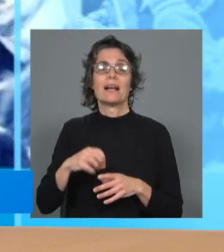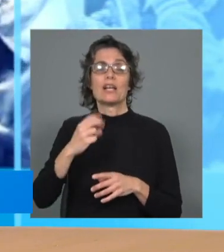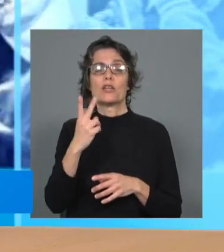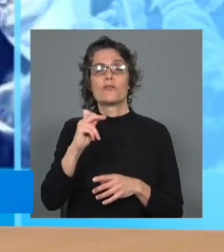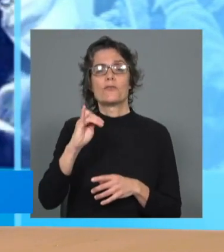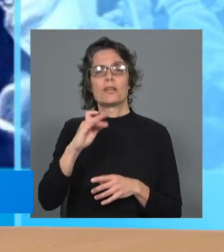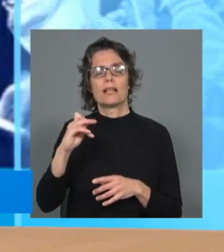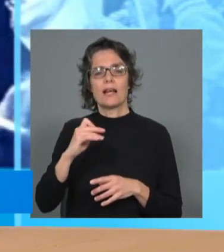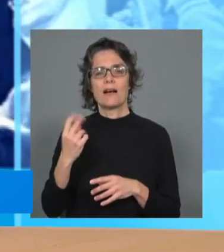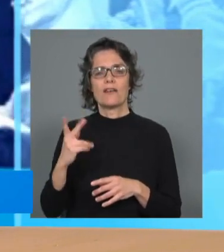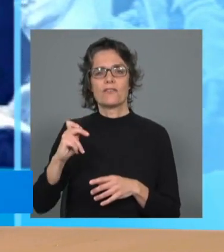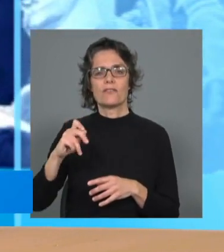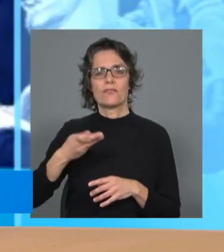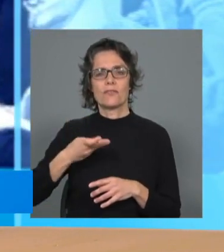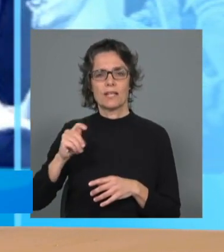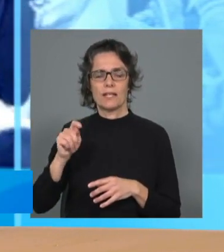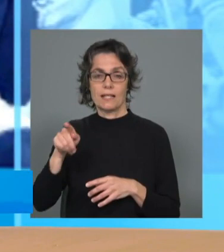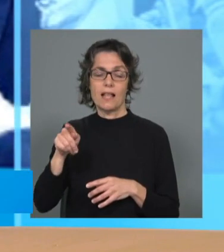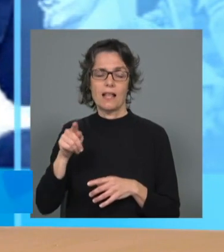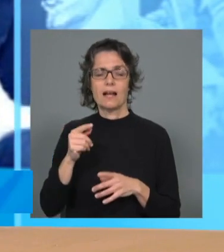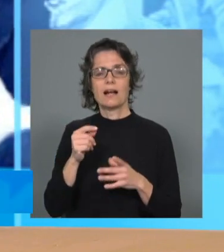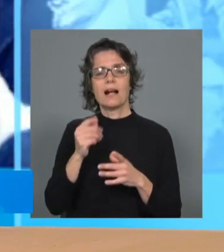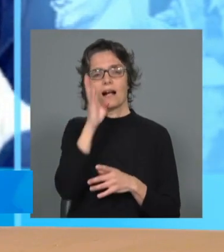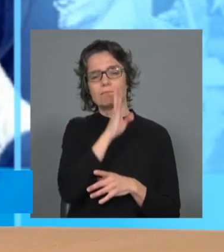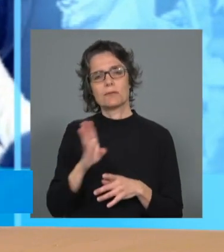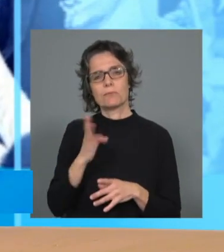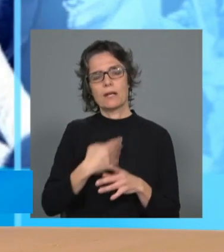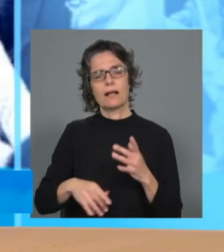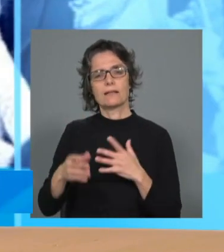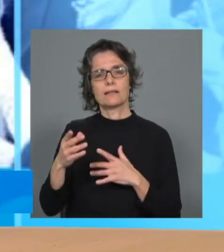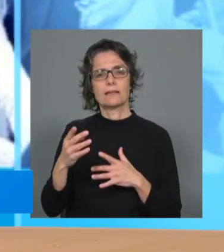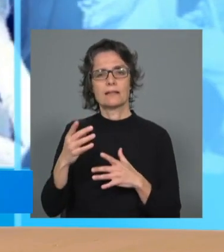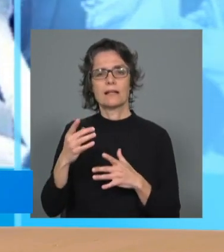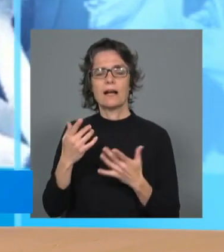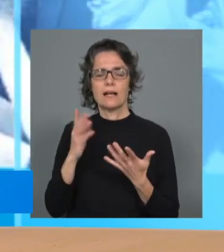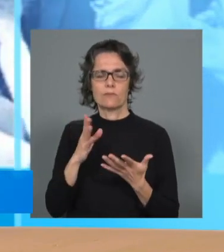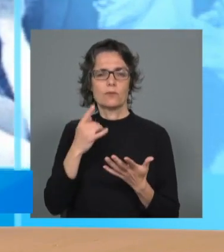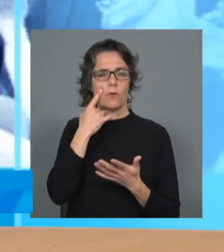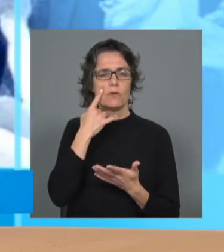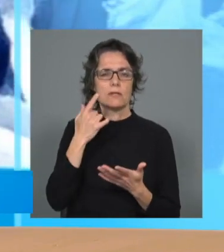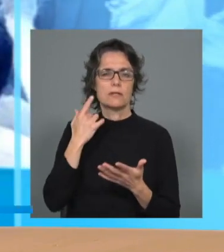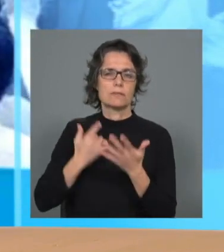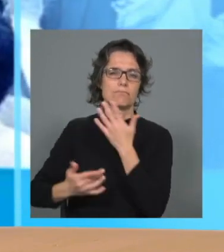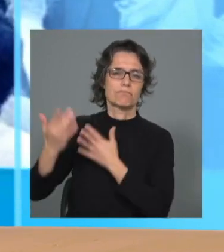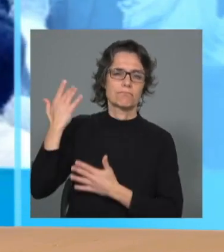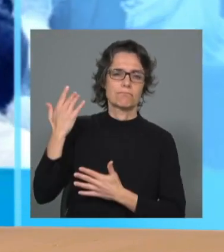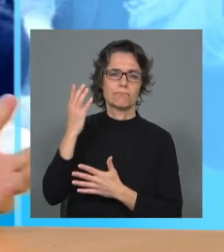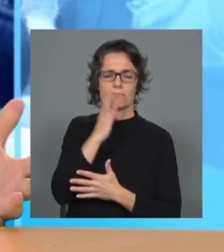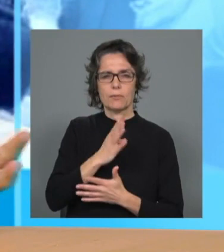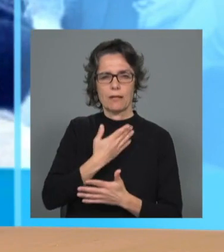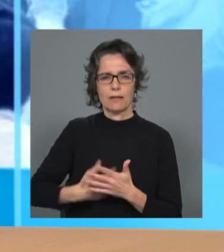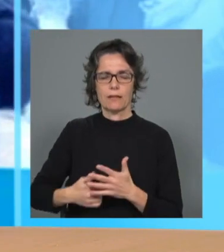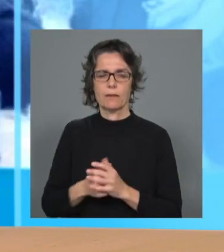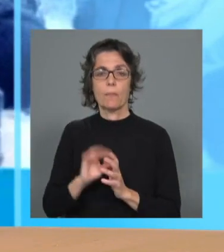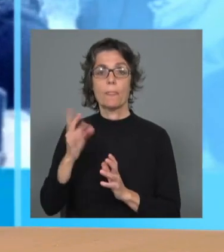Verde, exatamente. Sim. Onde esta tradição está profundamente enraizada, não é? Uhum. É uma tradição secular. Quando cheguei às